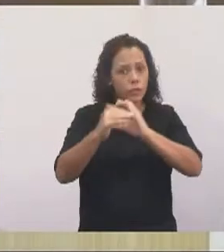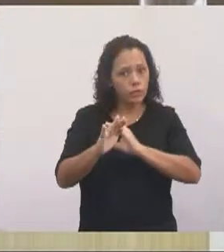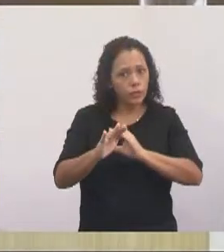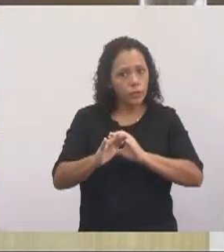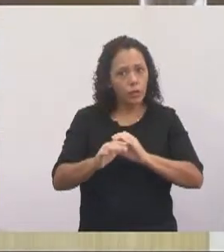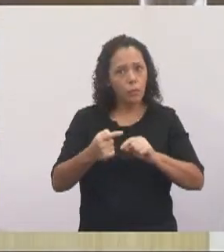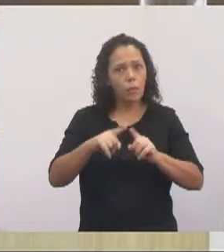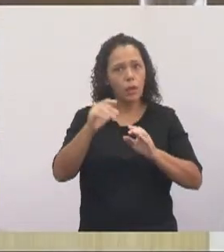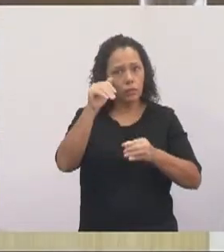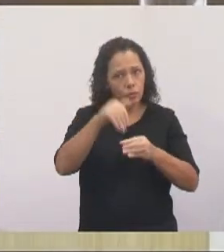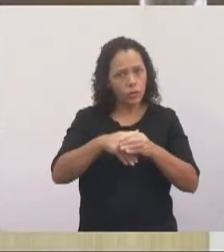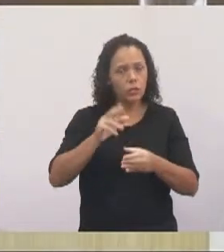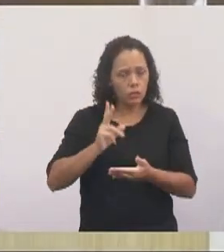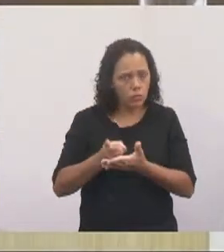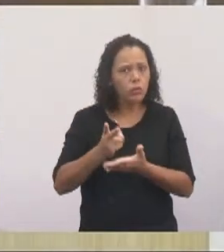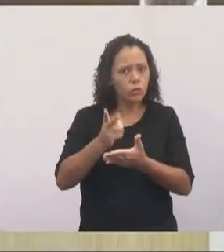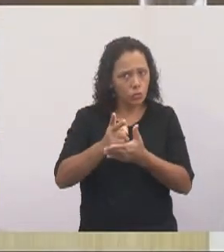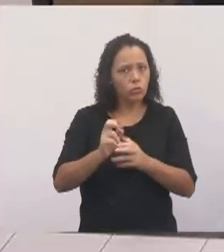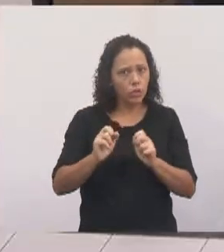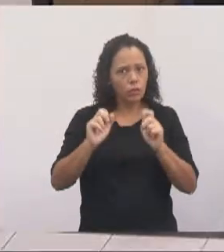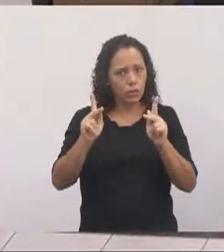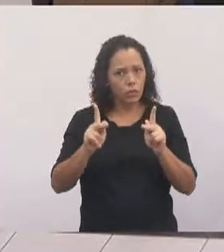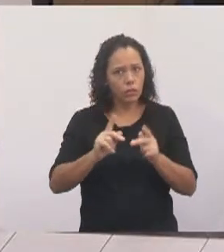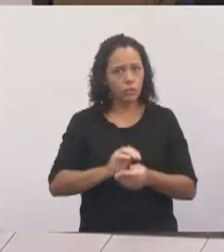a votação dos próximos projetos, tá bom?